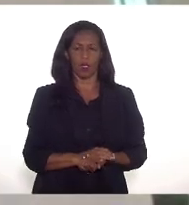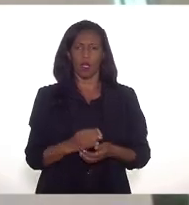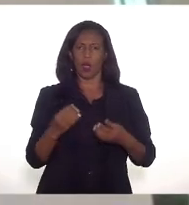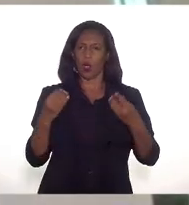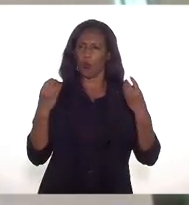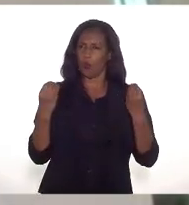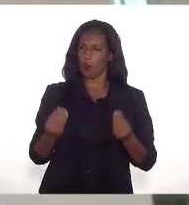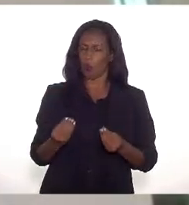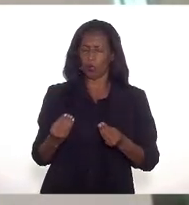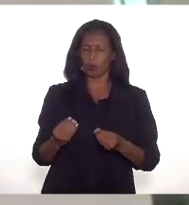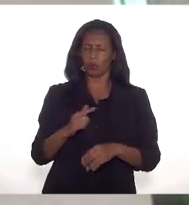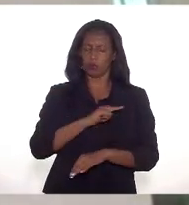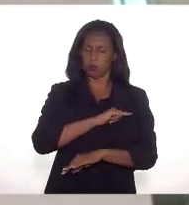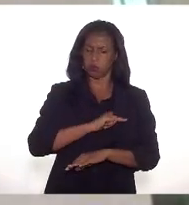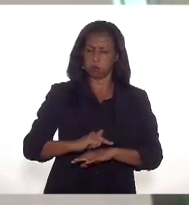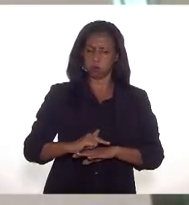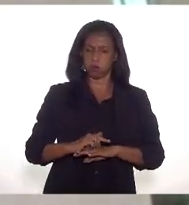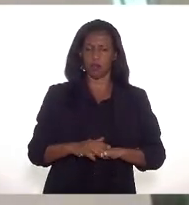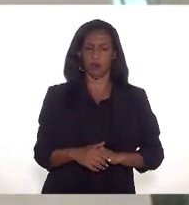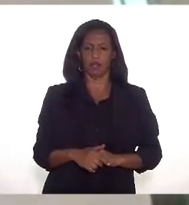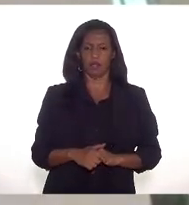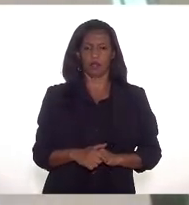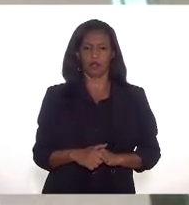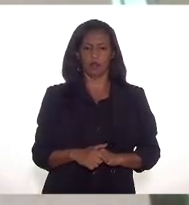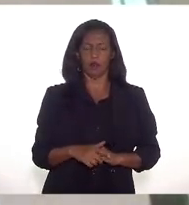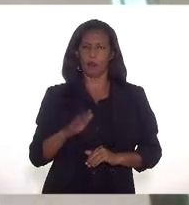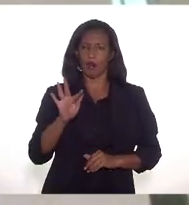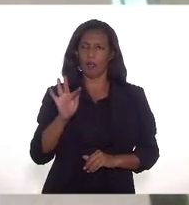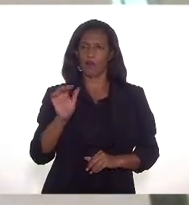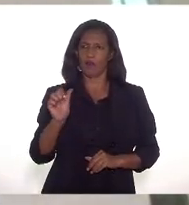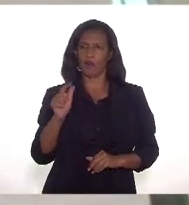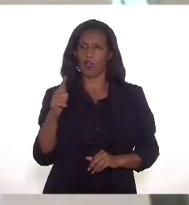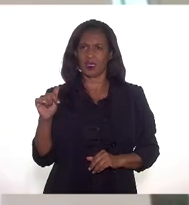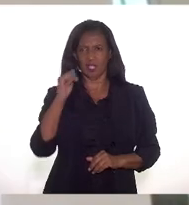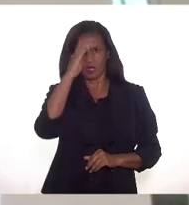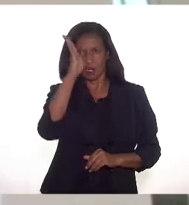conservadoras, para ser bem educado, da Procuradoria da Fazenda Nacional,